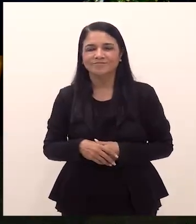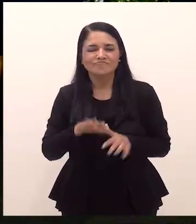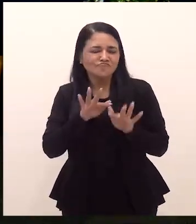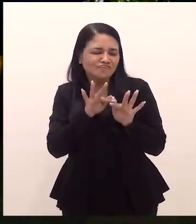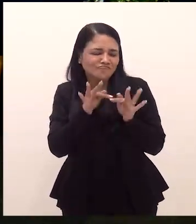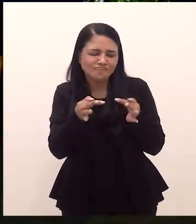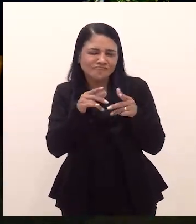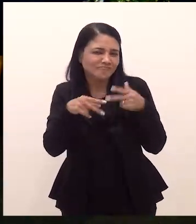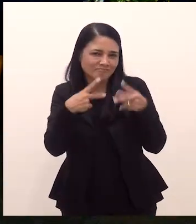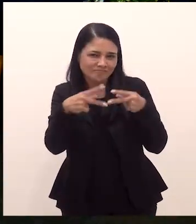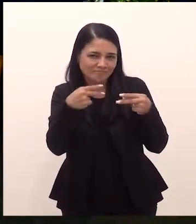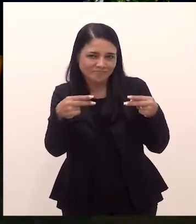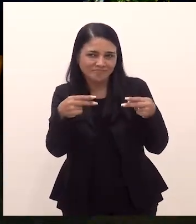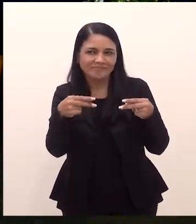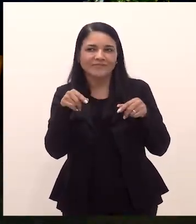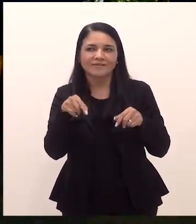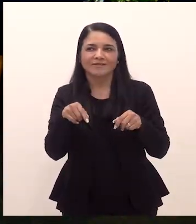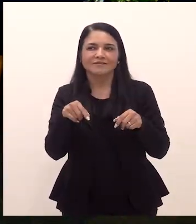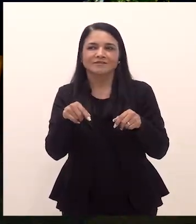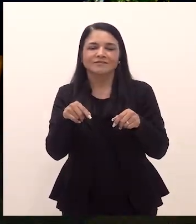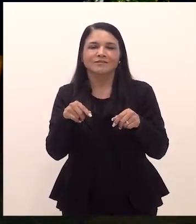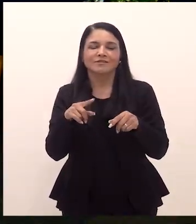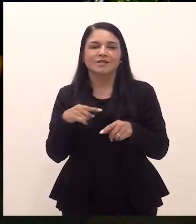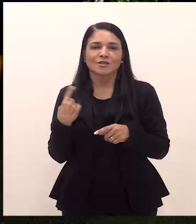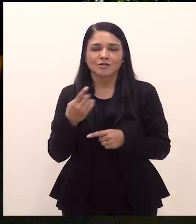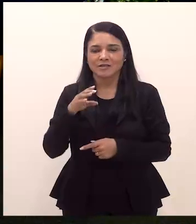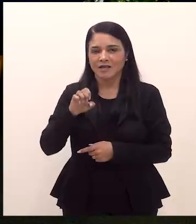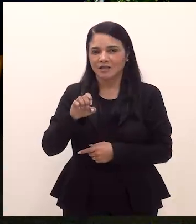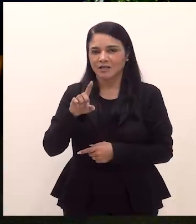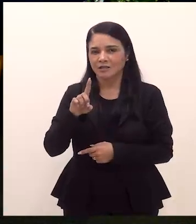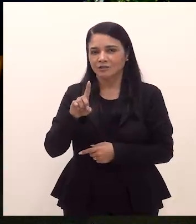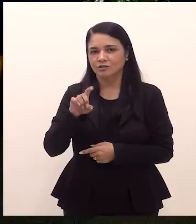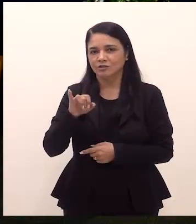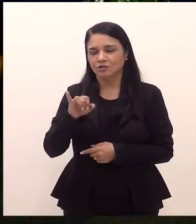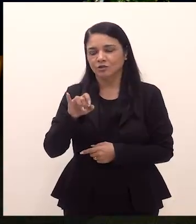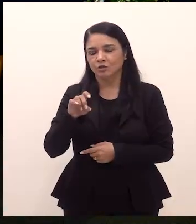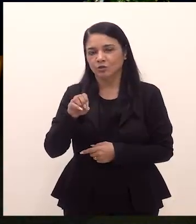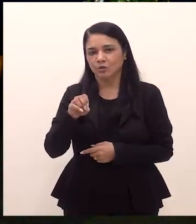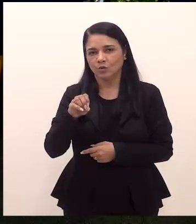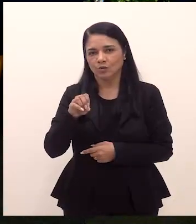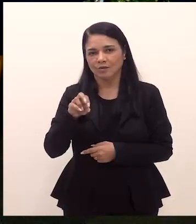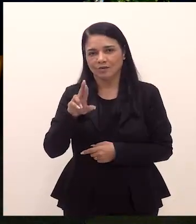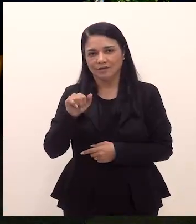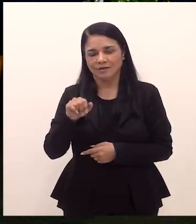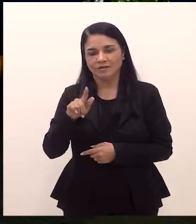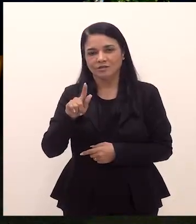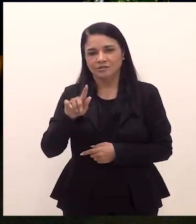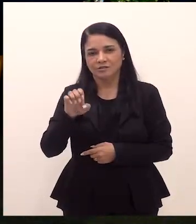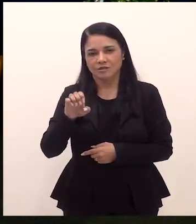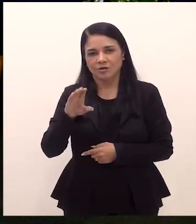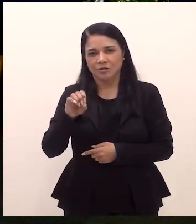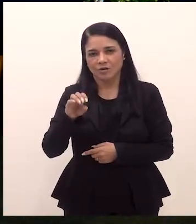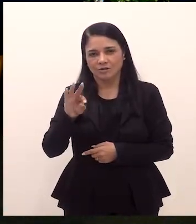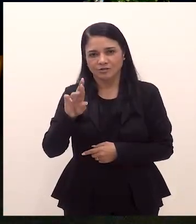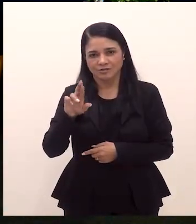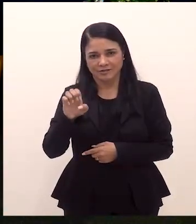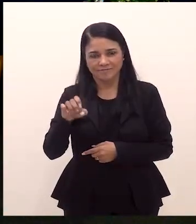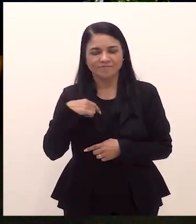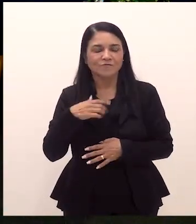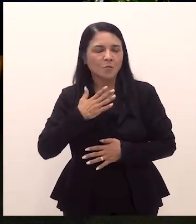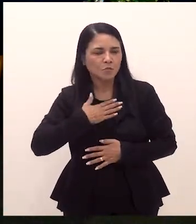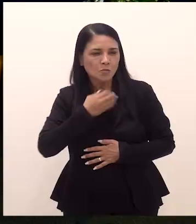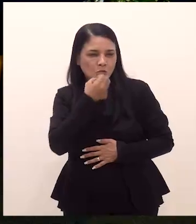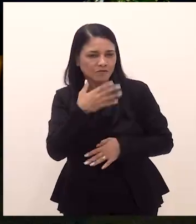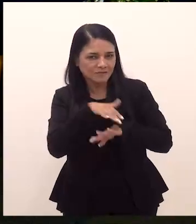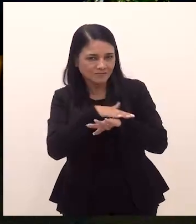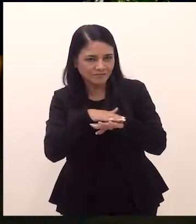Obrigado. Um mimozinho aí para vocês da nossa editora Giostre. Foi muito bom conversar